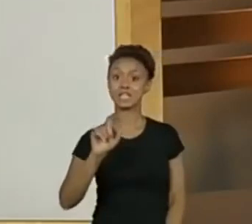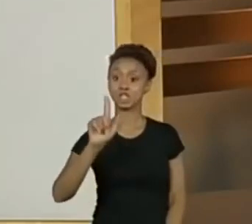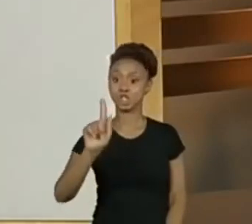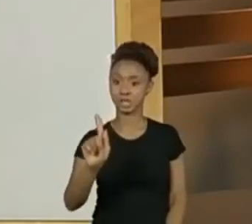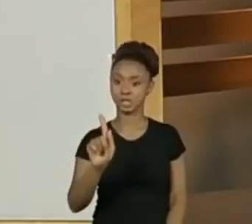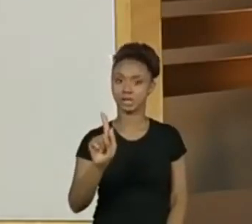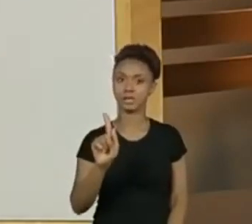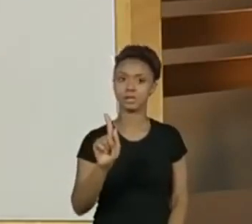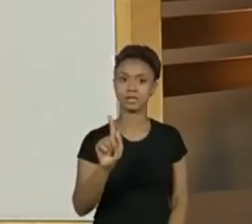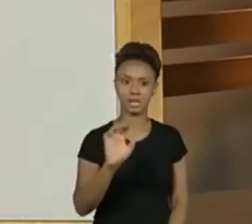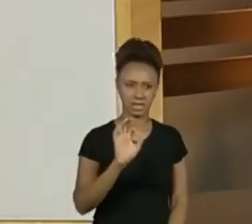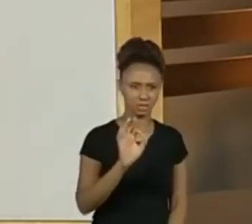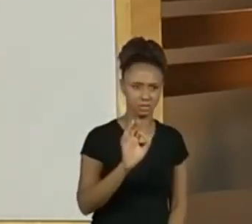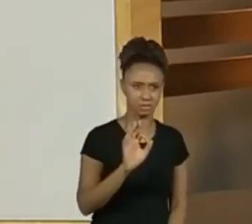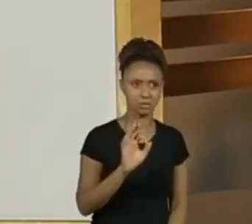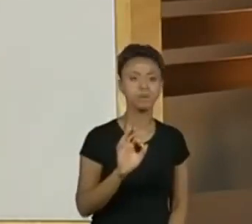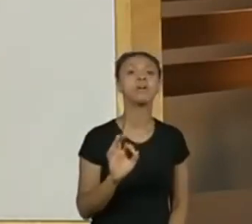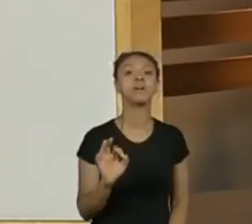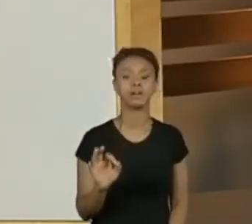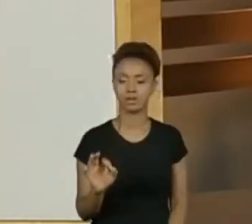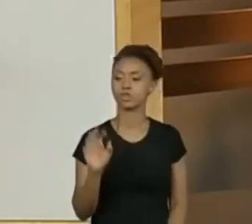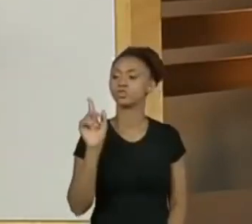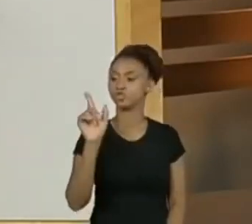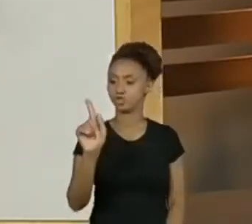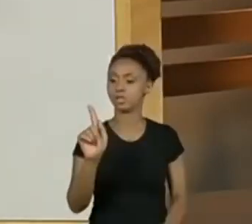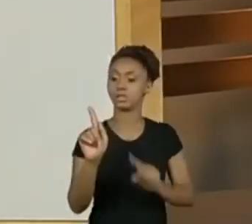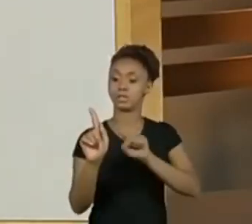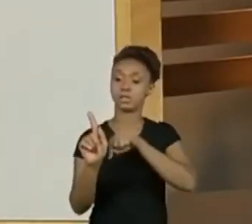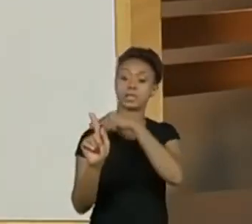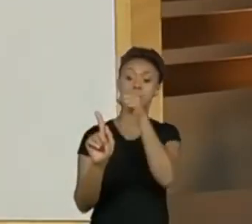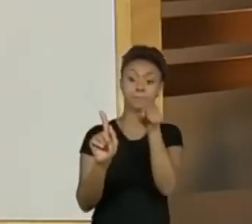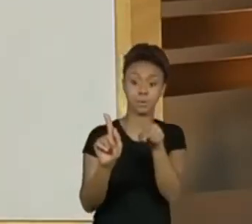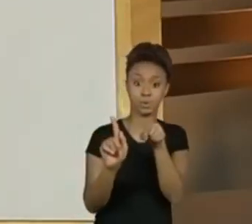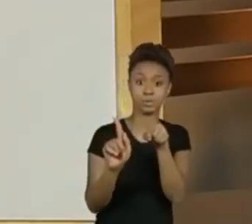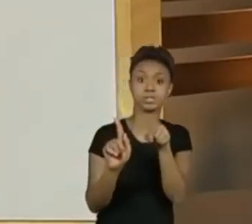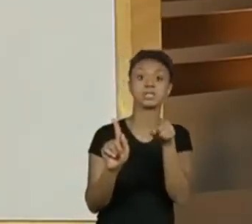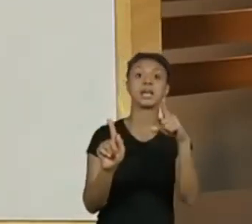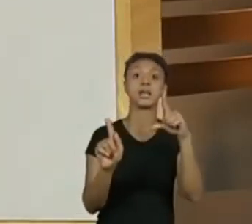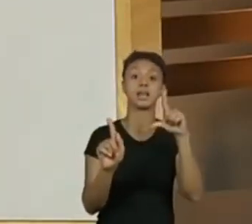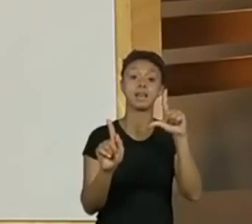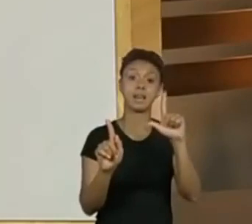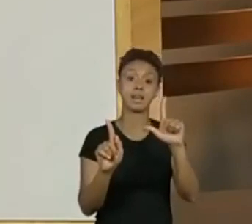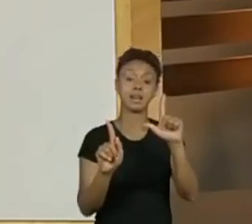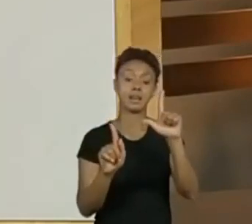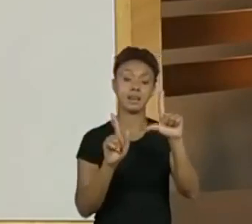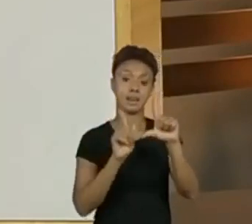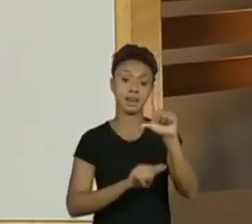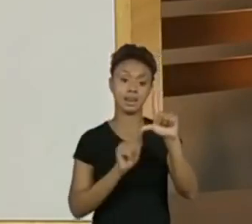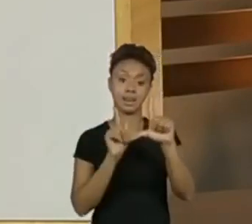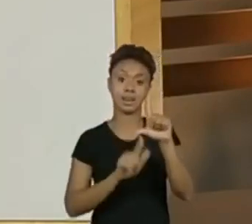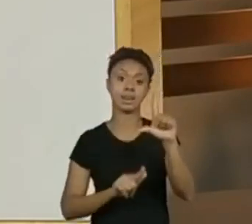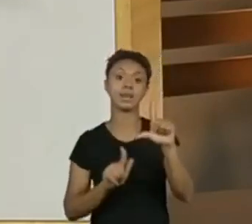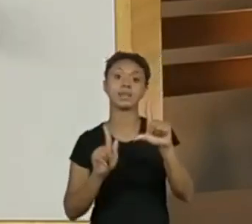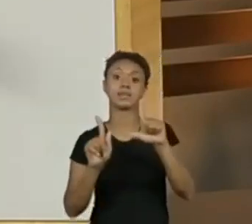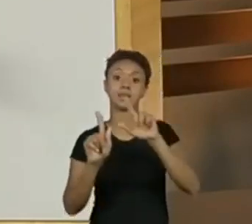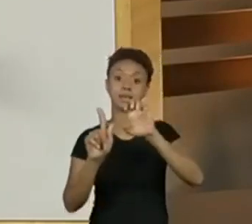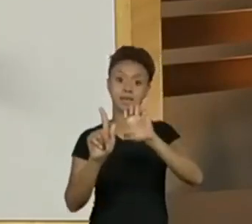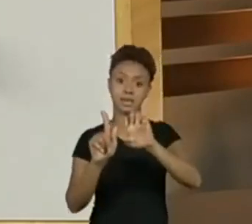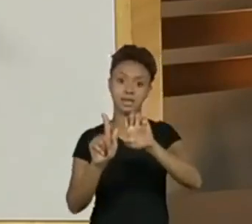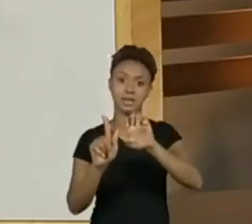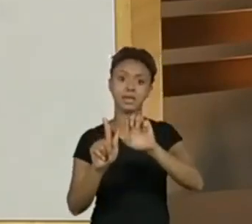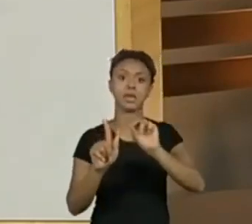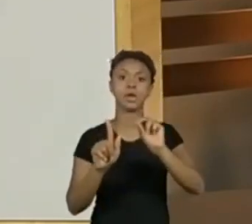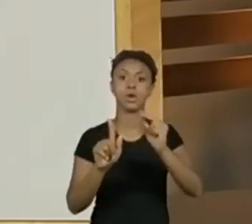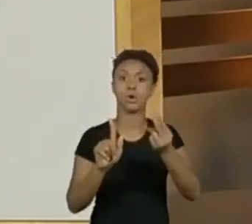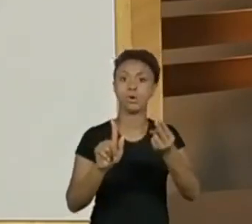G, é isso que eles falaram, professora? Depois do G, a gente tem a letra E. A letra E. E a letra